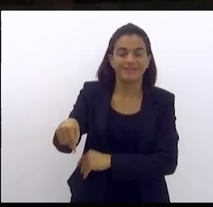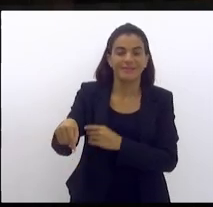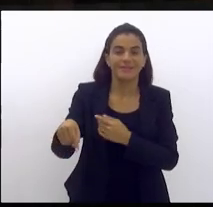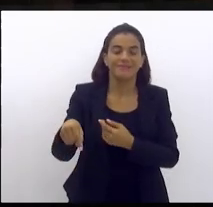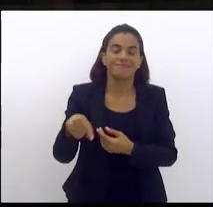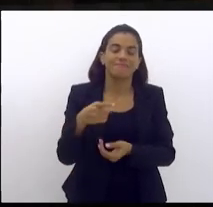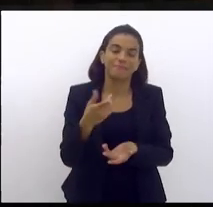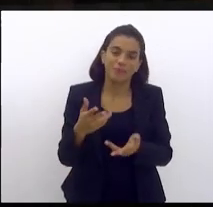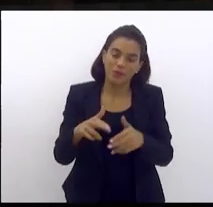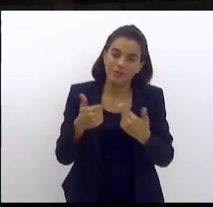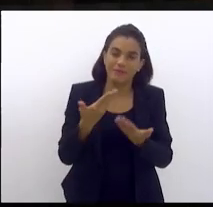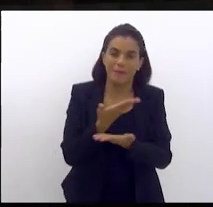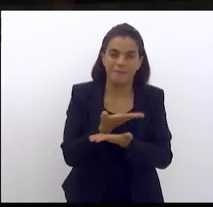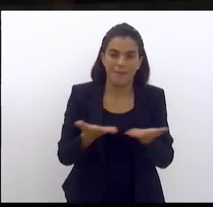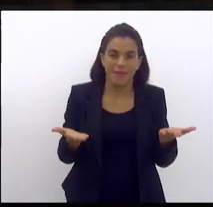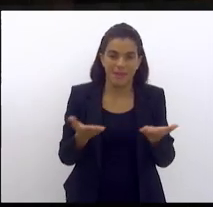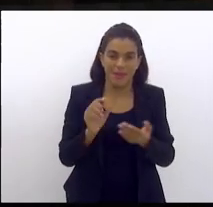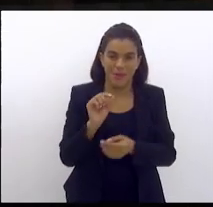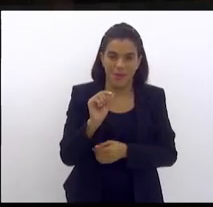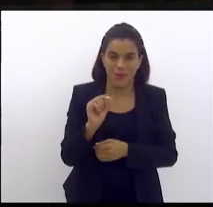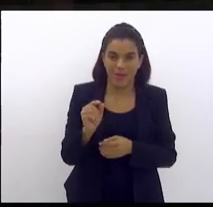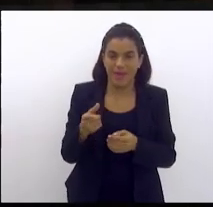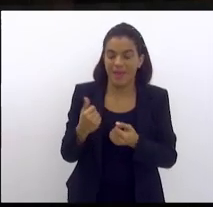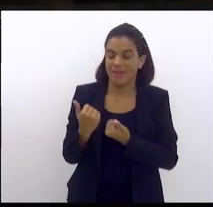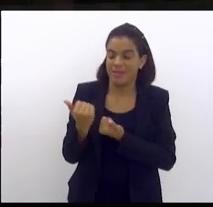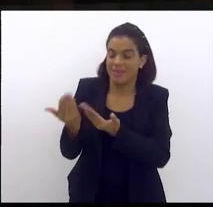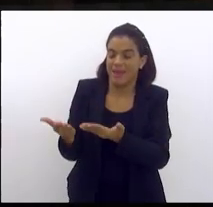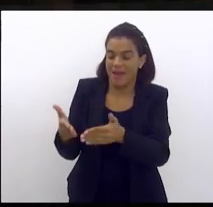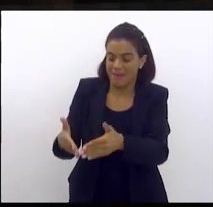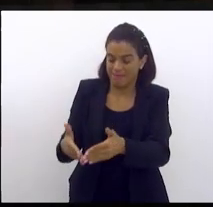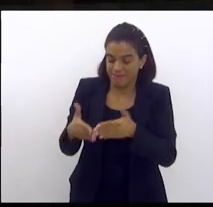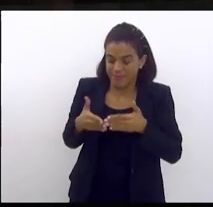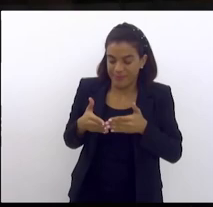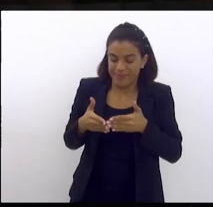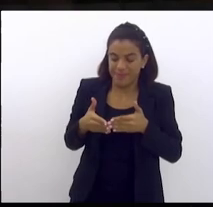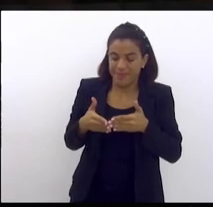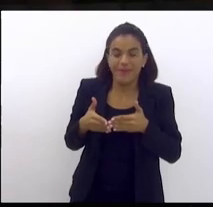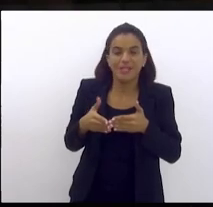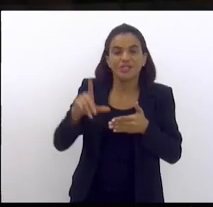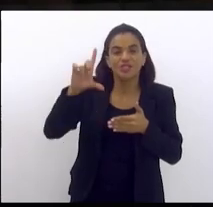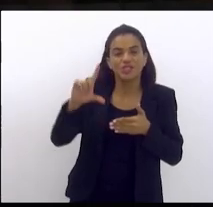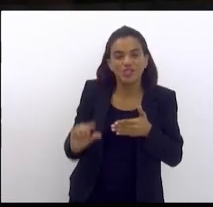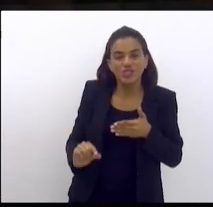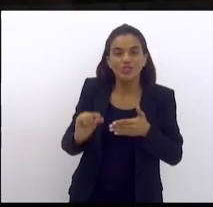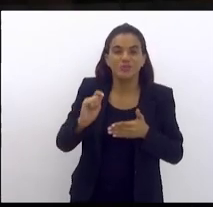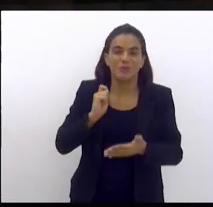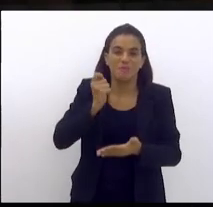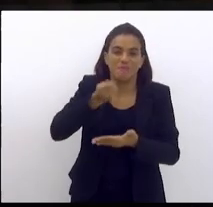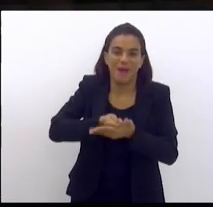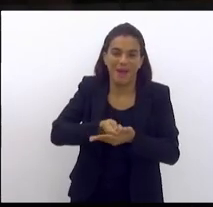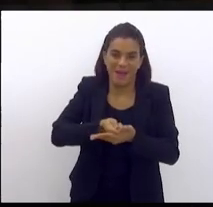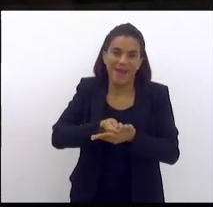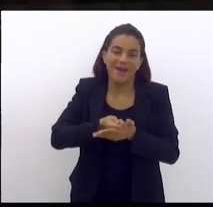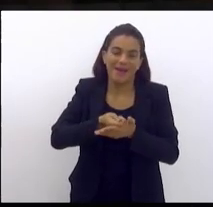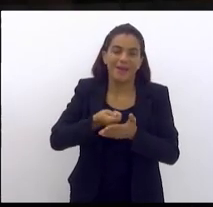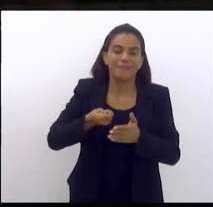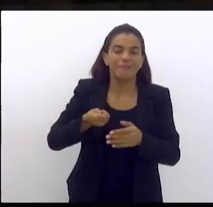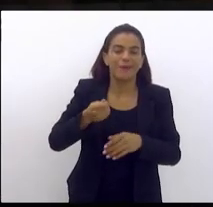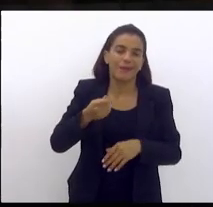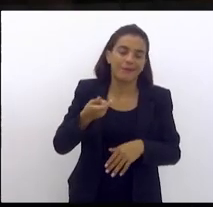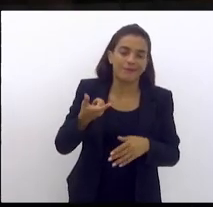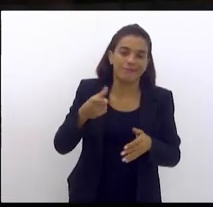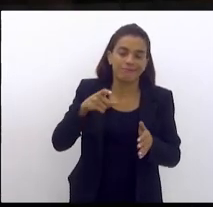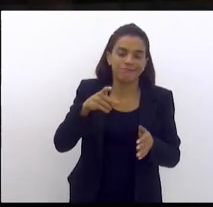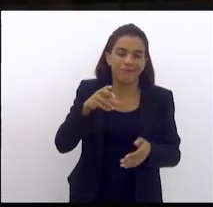ser os incentivos fiscais Qual é o sentido do incentivo fiscal ele